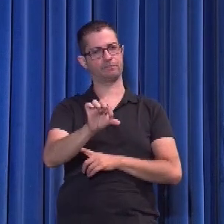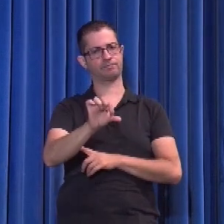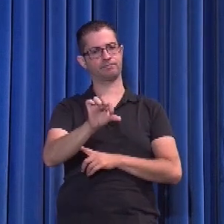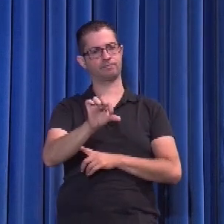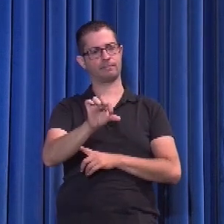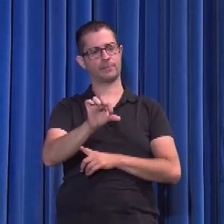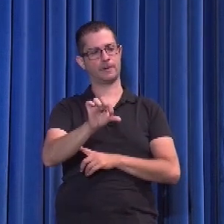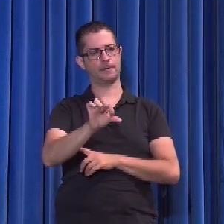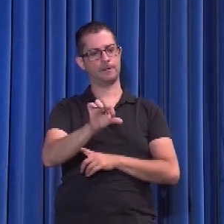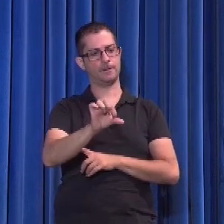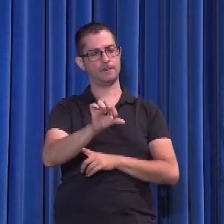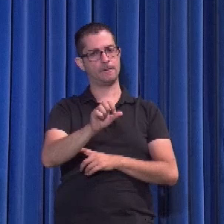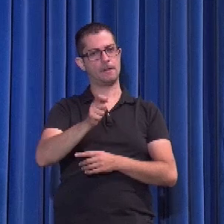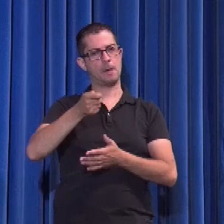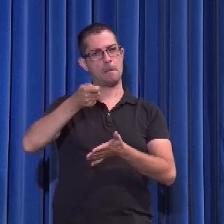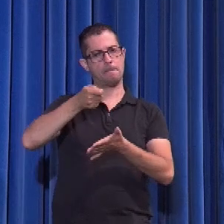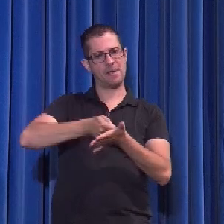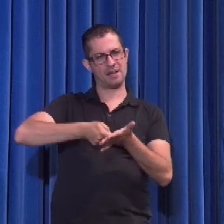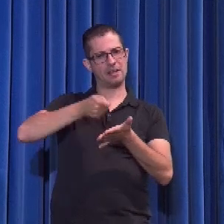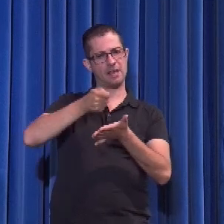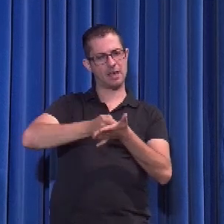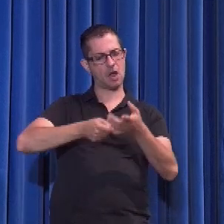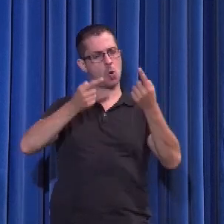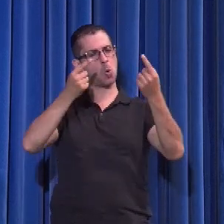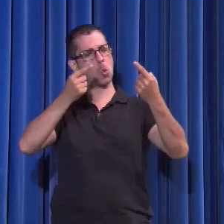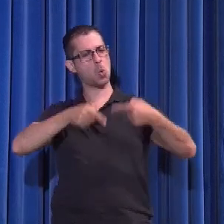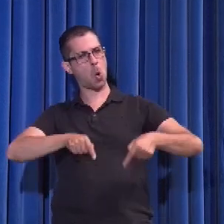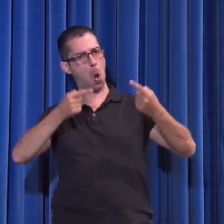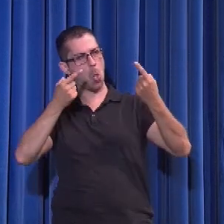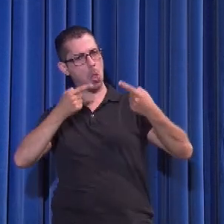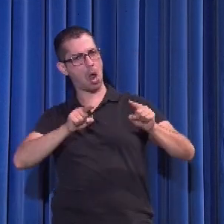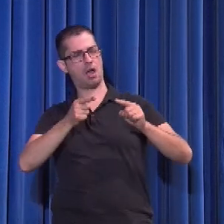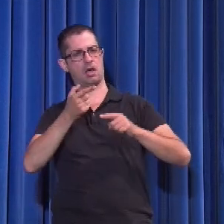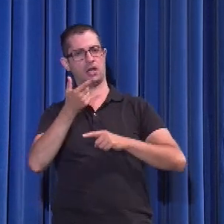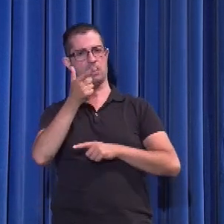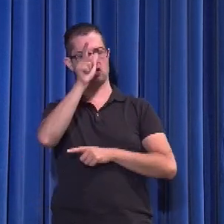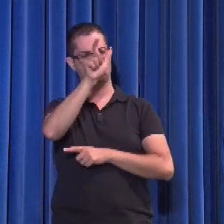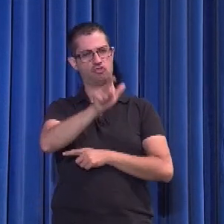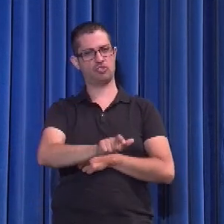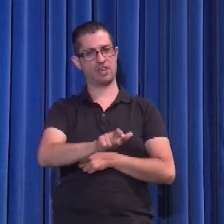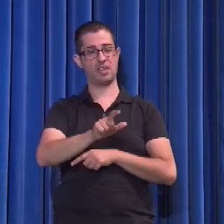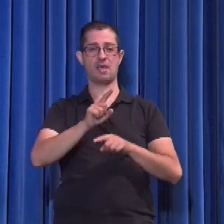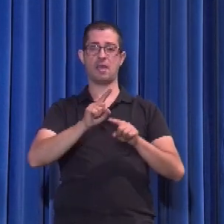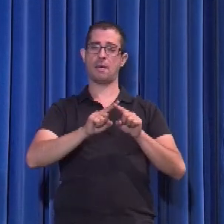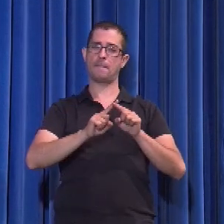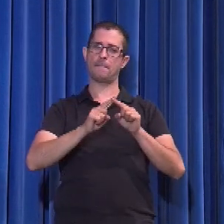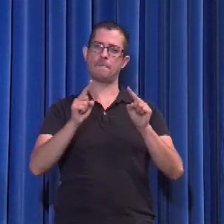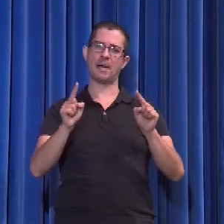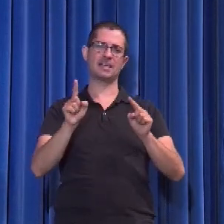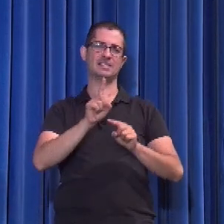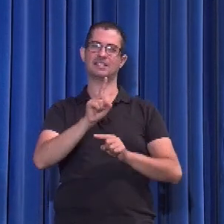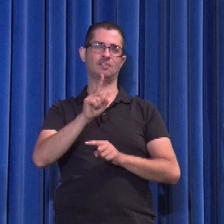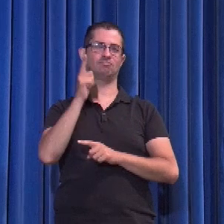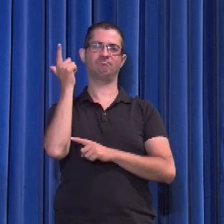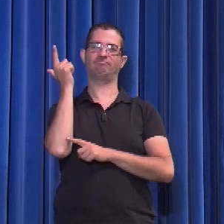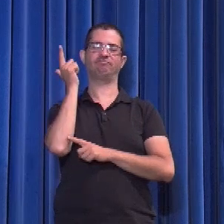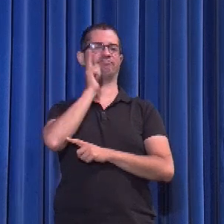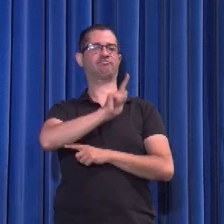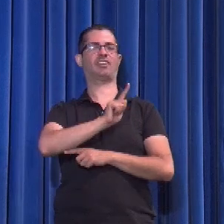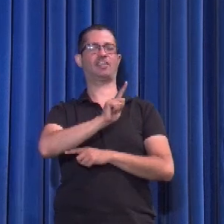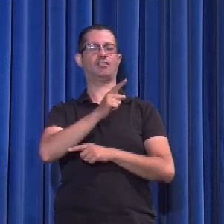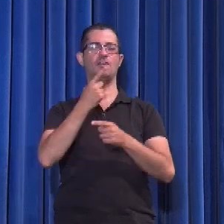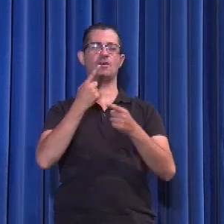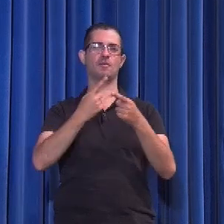Jeremias, pelejarão contra ti, dizendo isso ao profeta Jeremias, mas não prevalecerão, porque